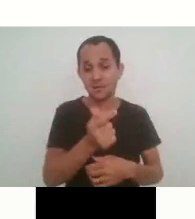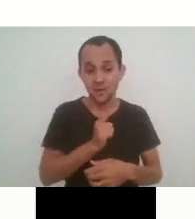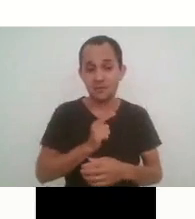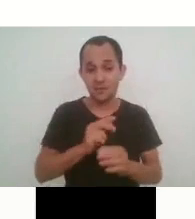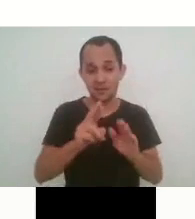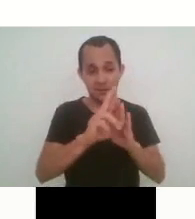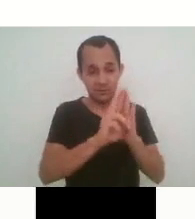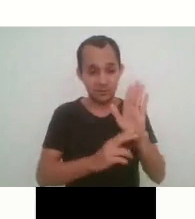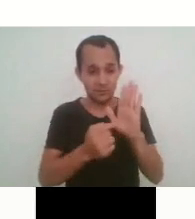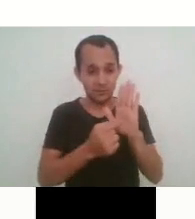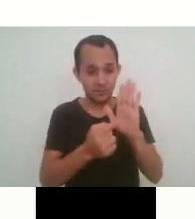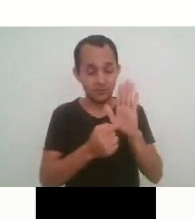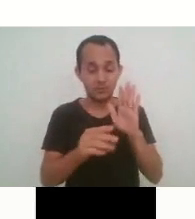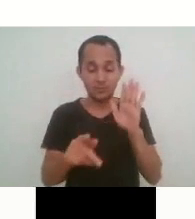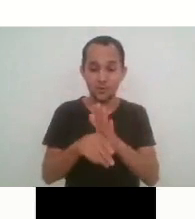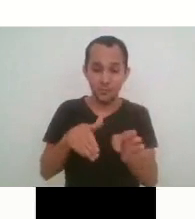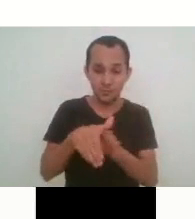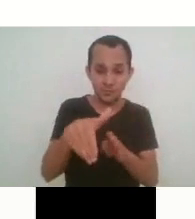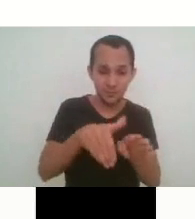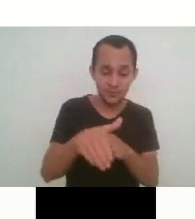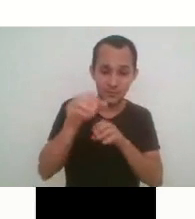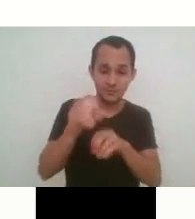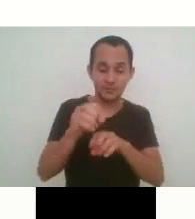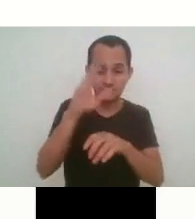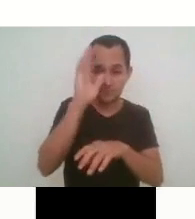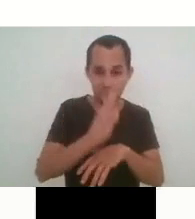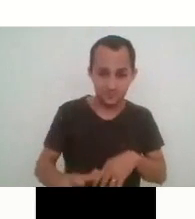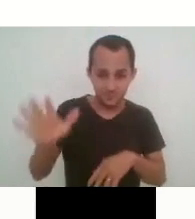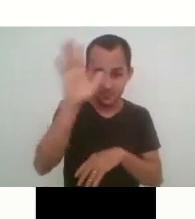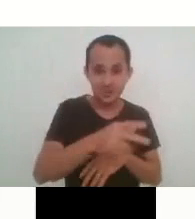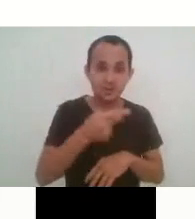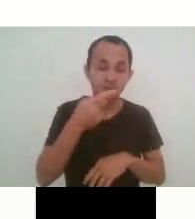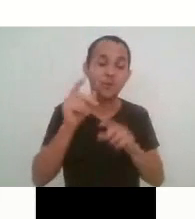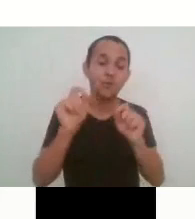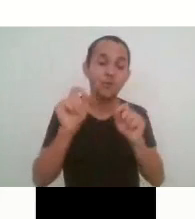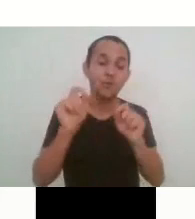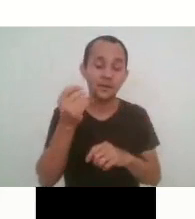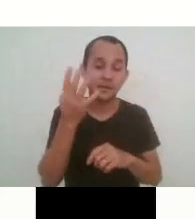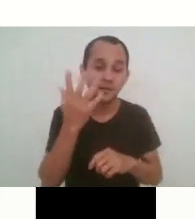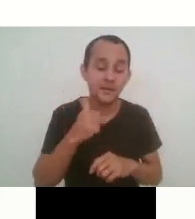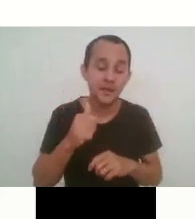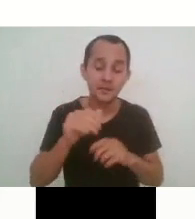do Conselho Nacional de Educação dizendo que as crianças com deficiência